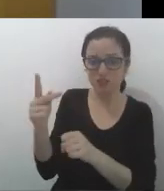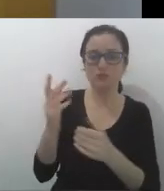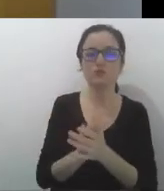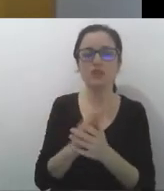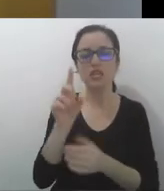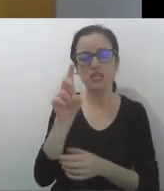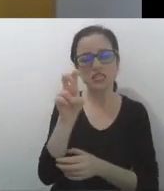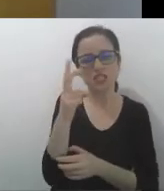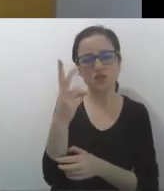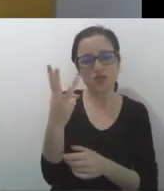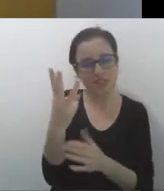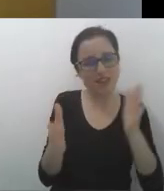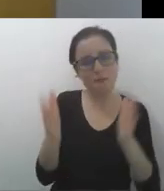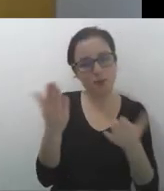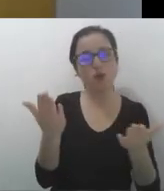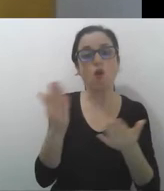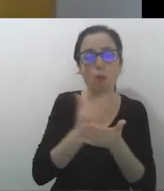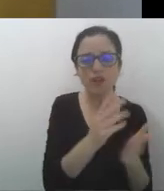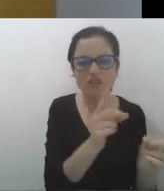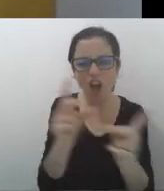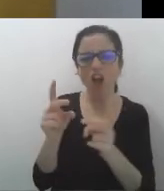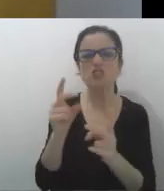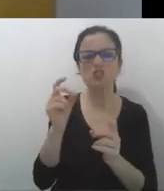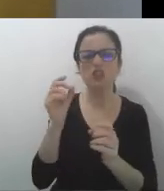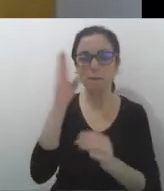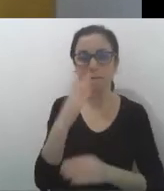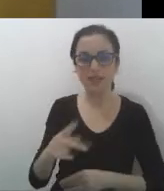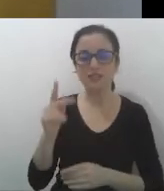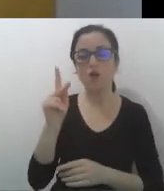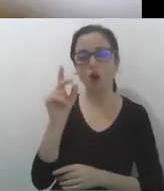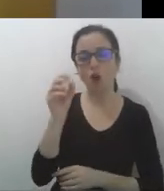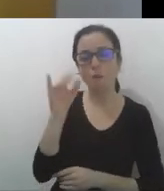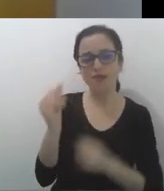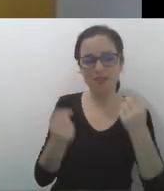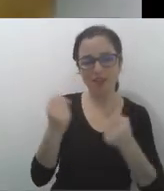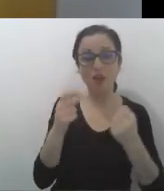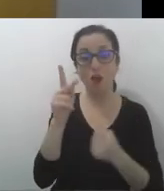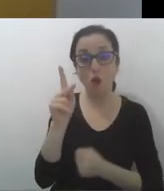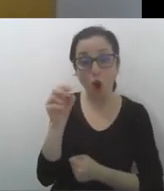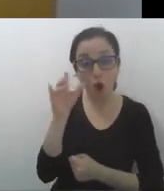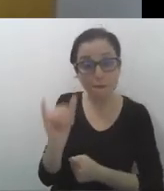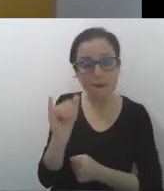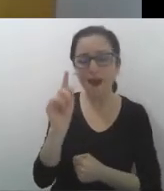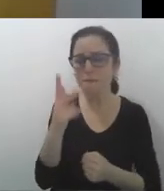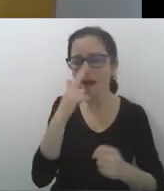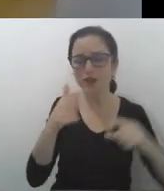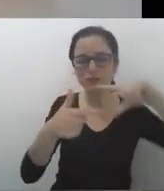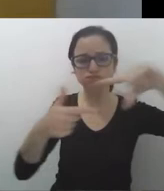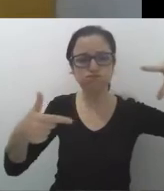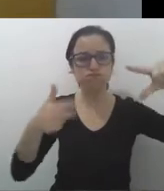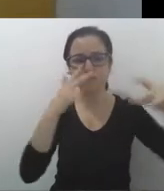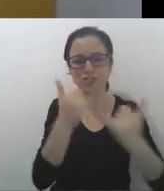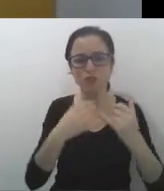que é 53, começa a ser vendido no Brasil a Kombi, né? A Kombi, que é aquele paralelepípedo, né?